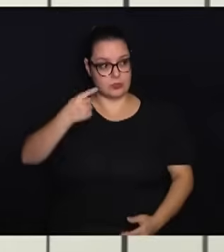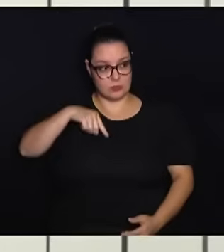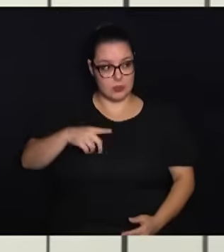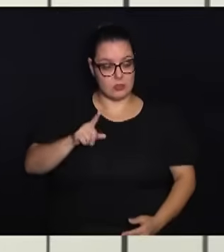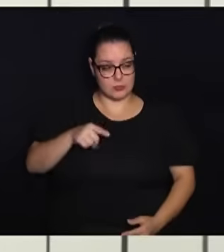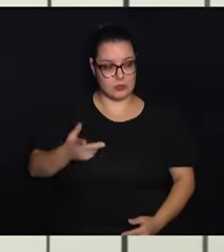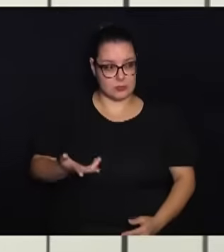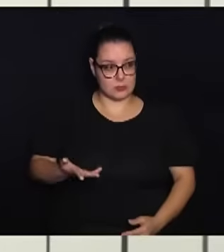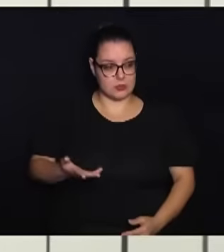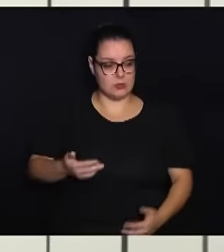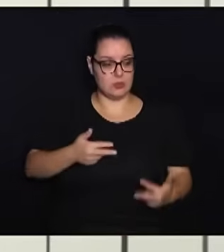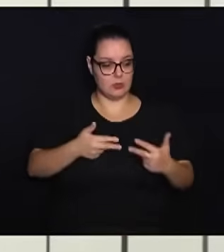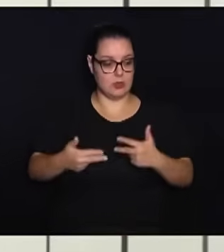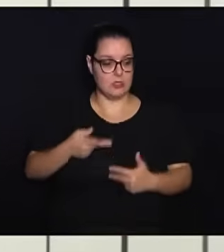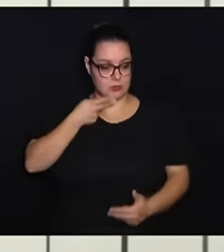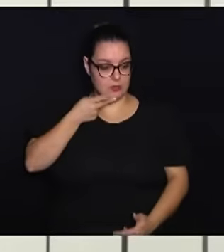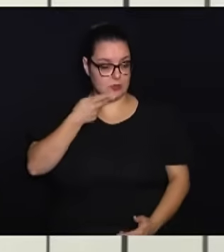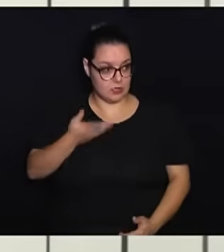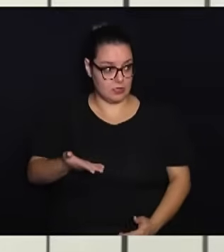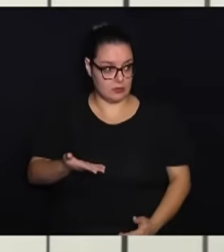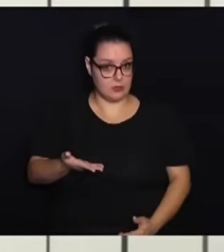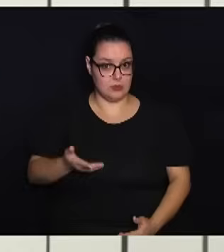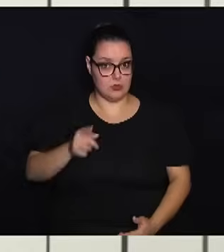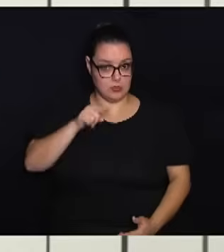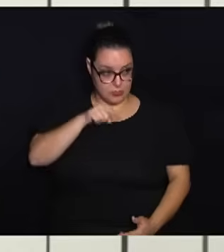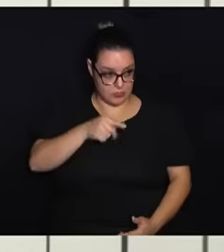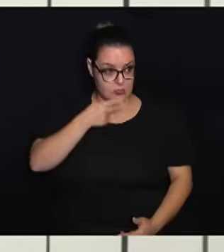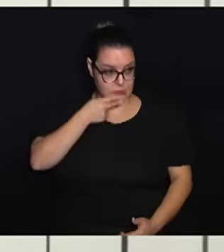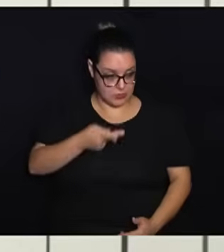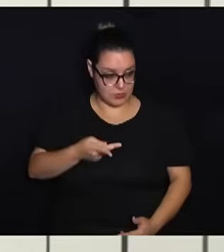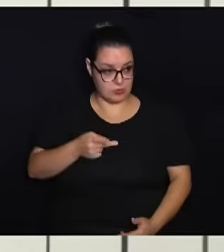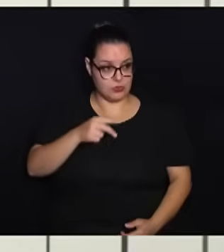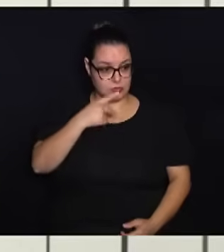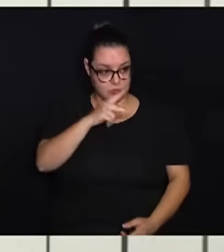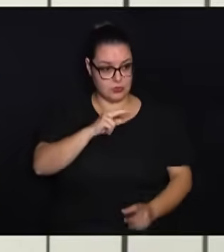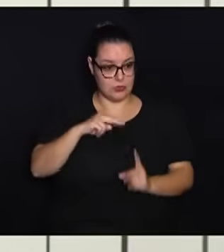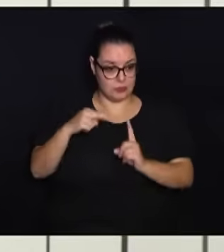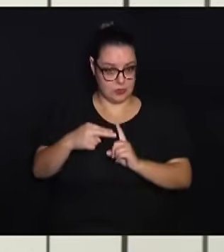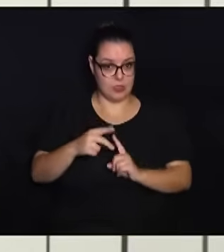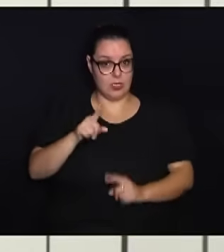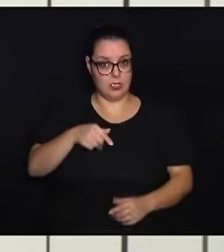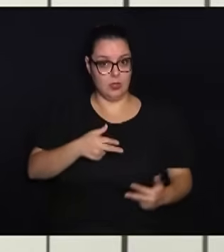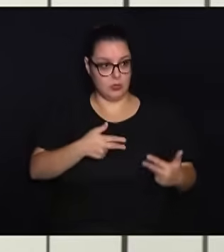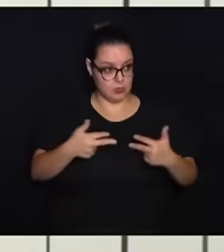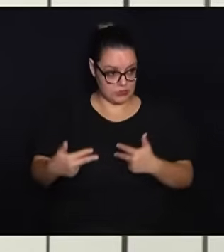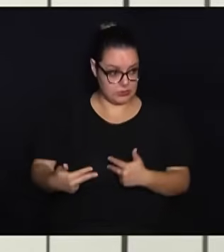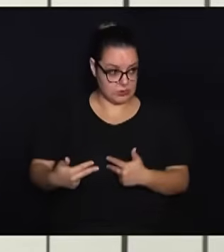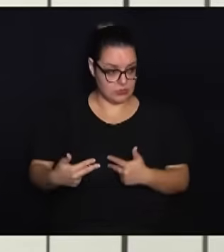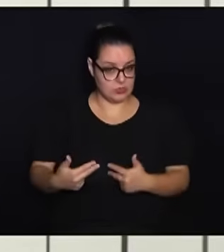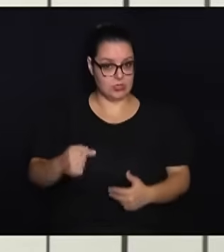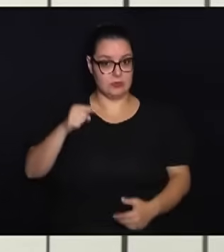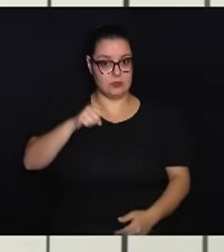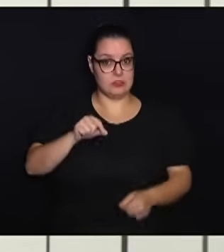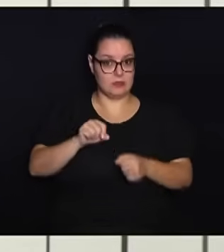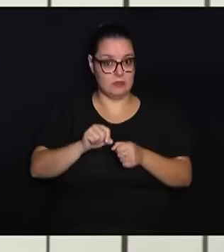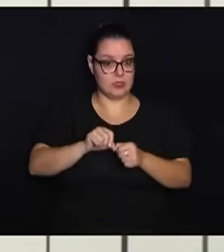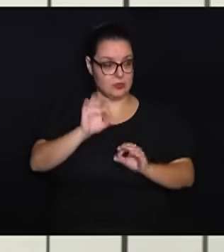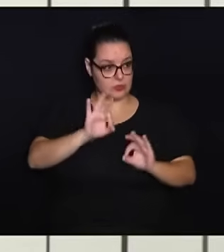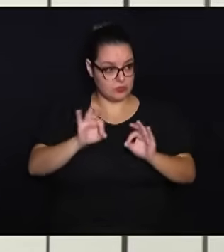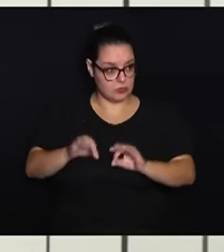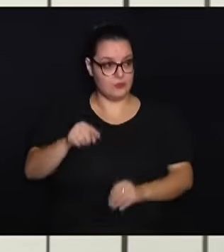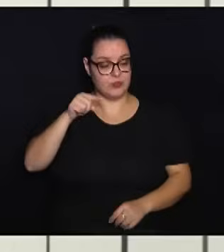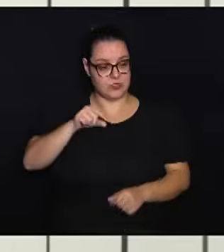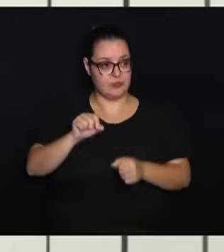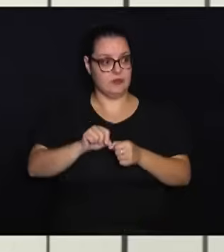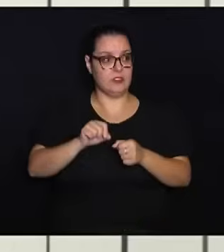né? Então, o padrão que a gente fala aqui, o padrão que você fala, do seu ponto de vista, é seguir aquele padrão em que você faz o seu planejamento, você